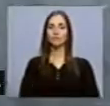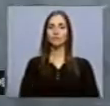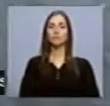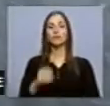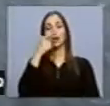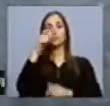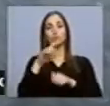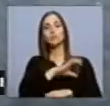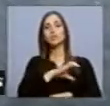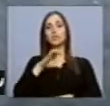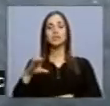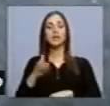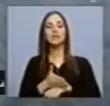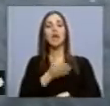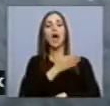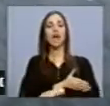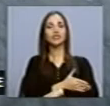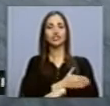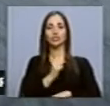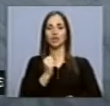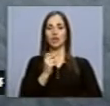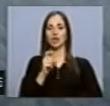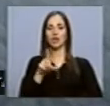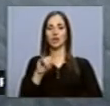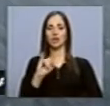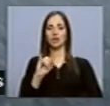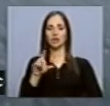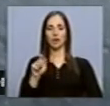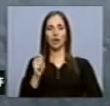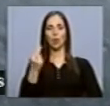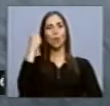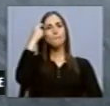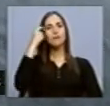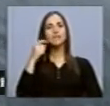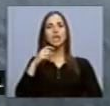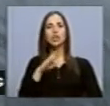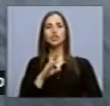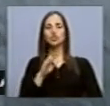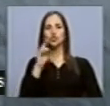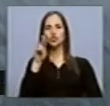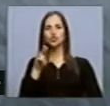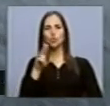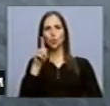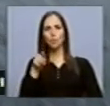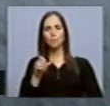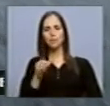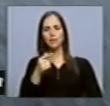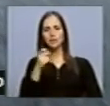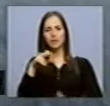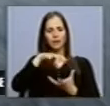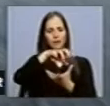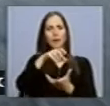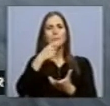antes da sonda Galileu, pensavam que o núcleo de Júpiter era, no fundo, rochoso, uniforme, muito parecido com o núcleo da